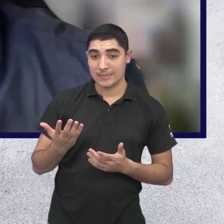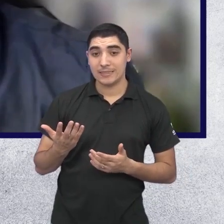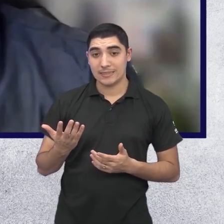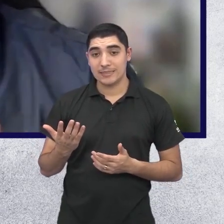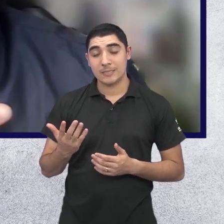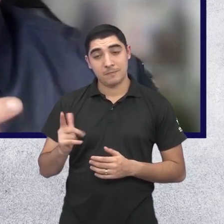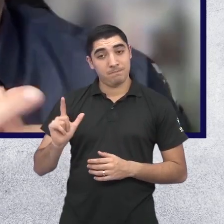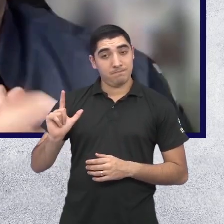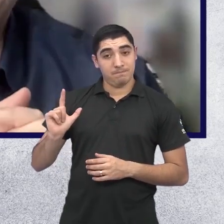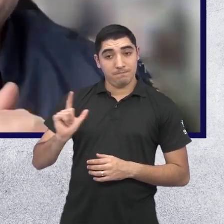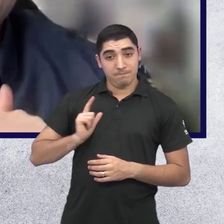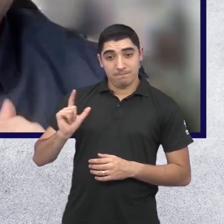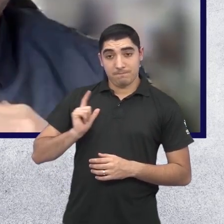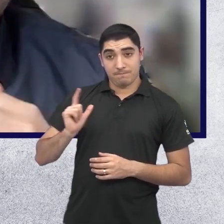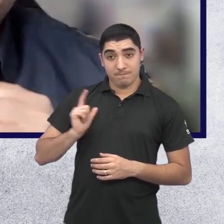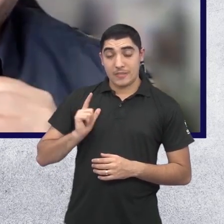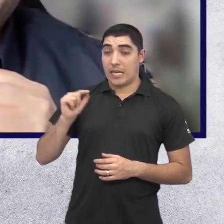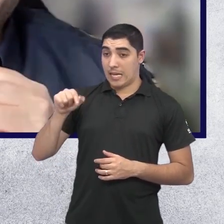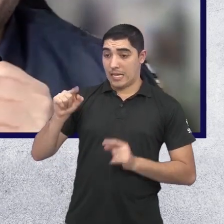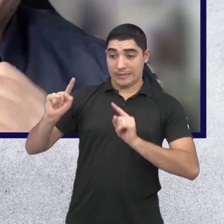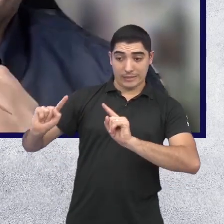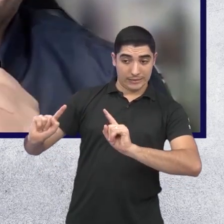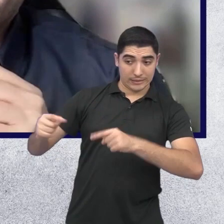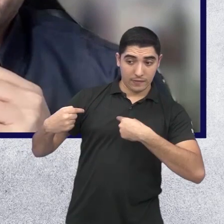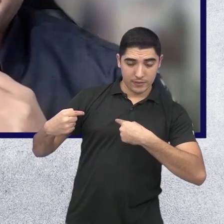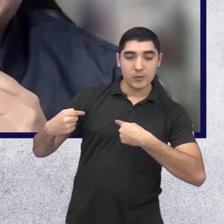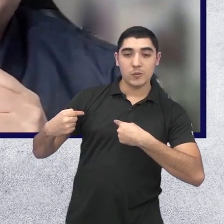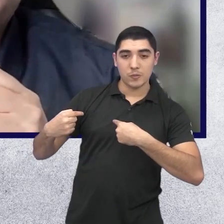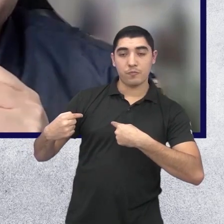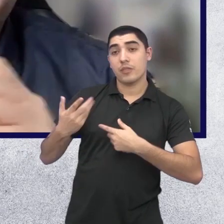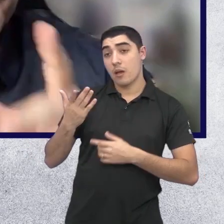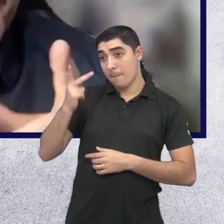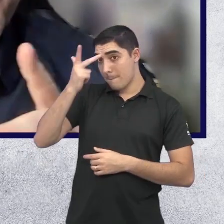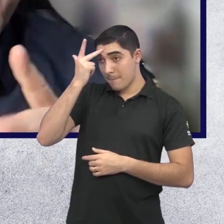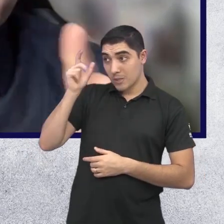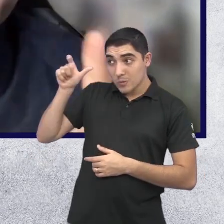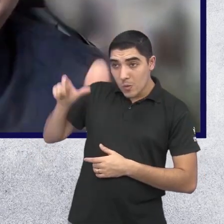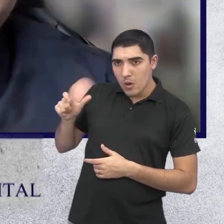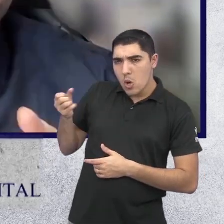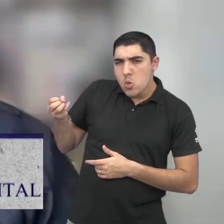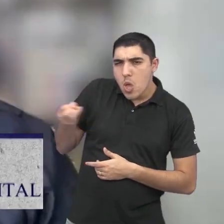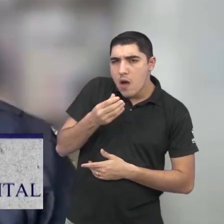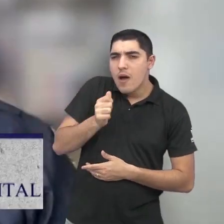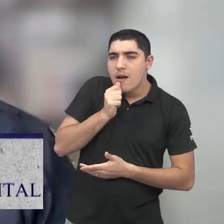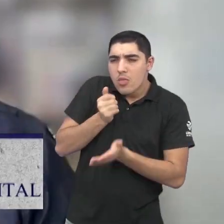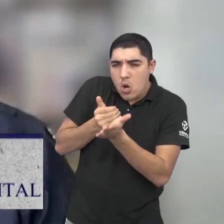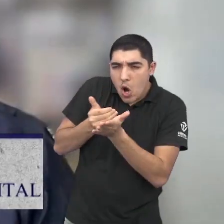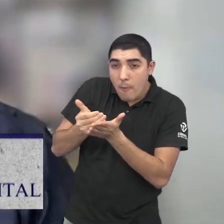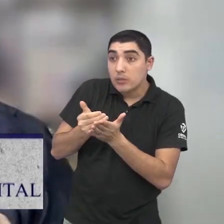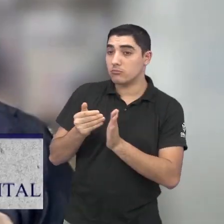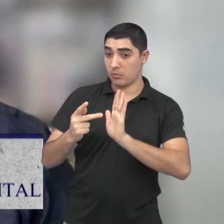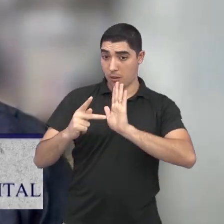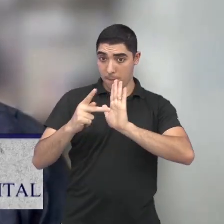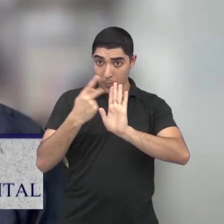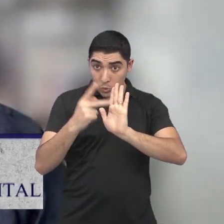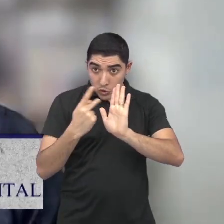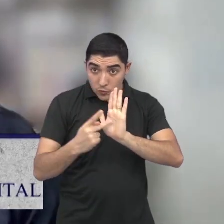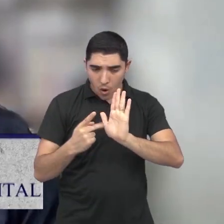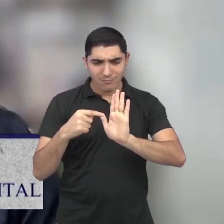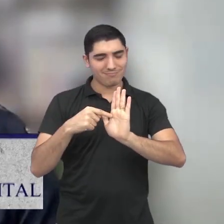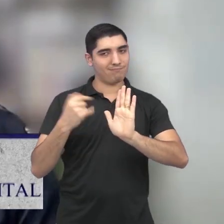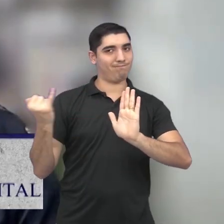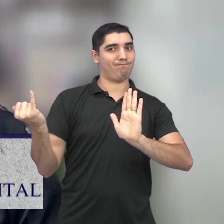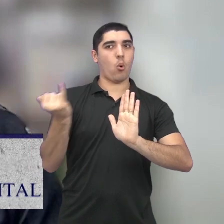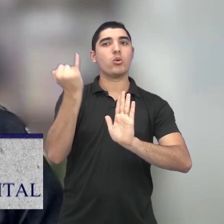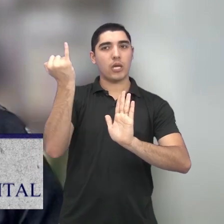Então, Fernanda, a gente tem aí esses desafios, né? Primeiro, para quem está entrando, né, essa questão do portfólio é